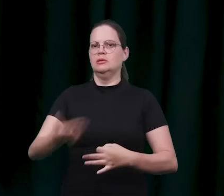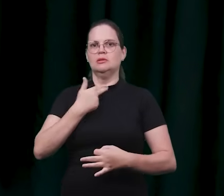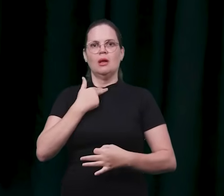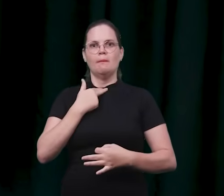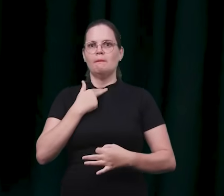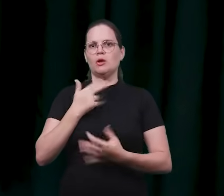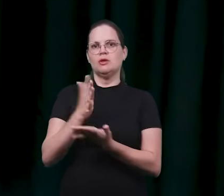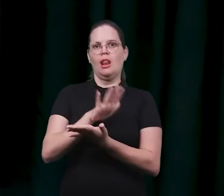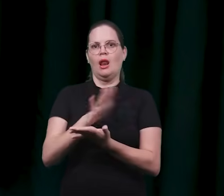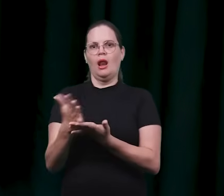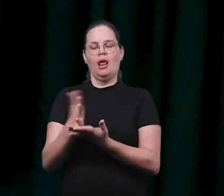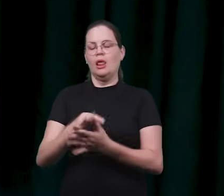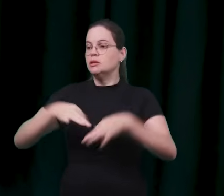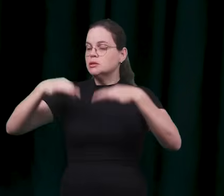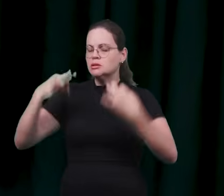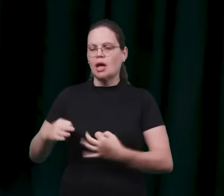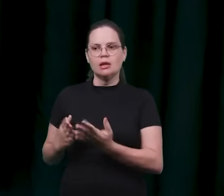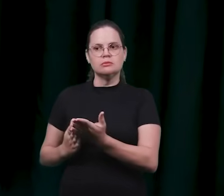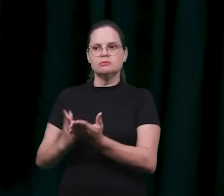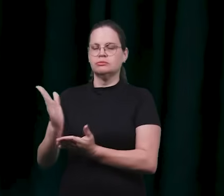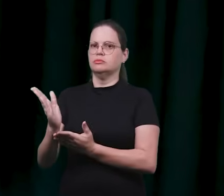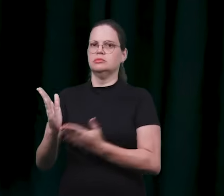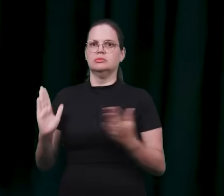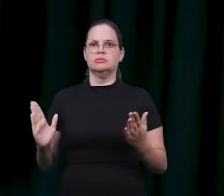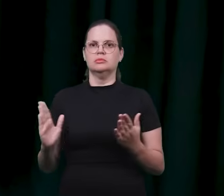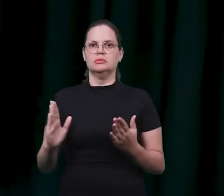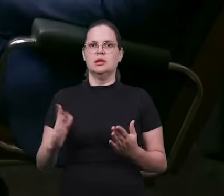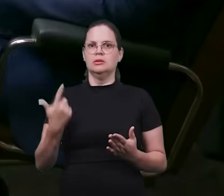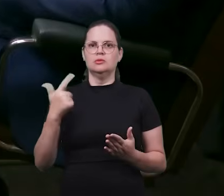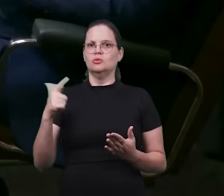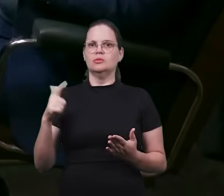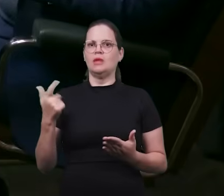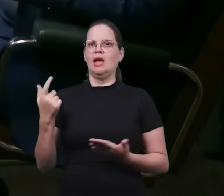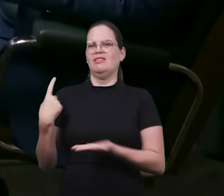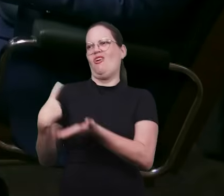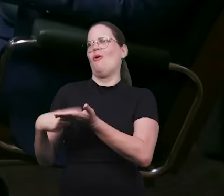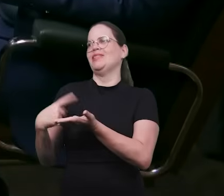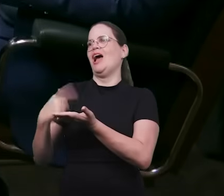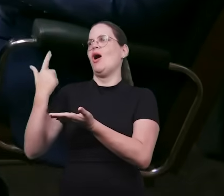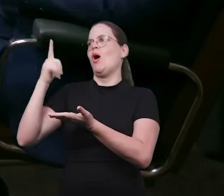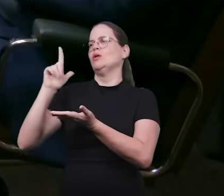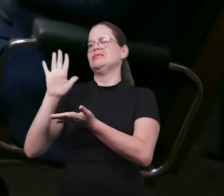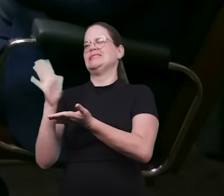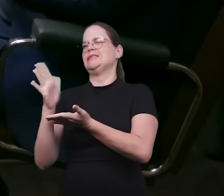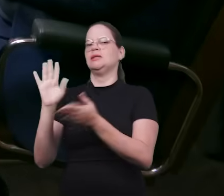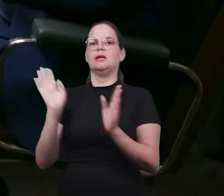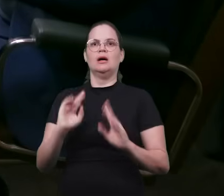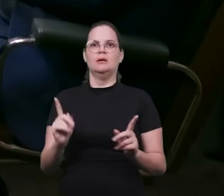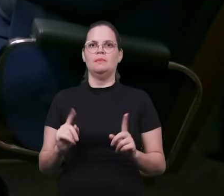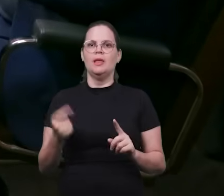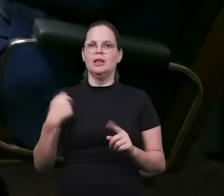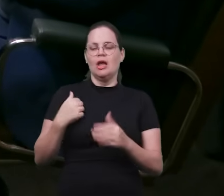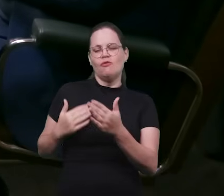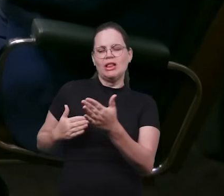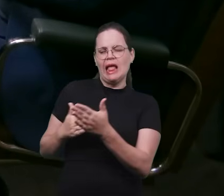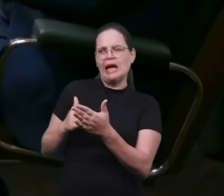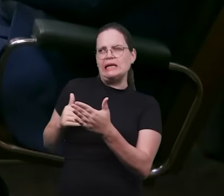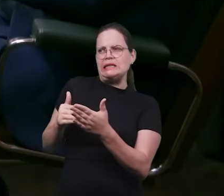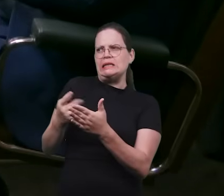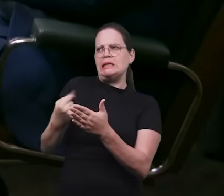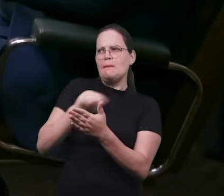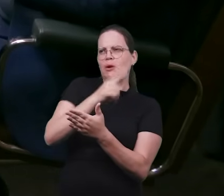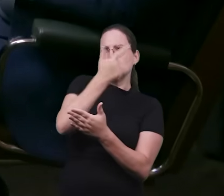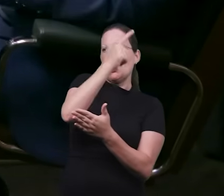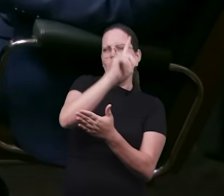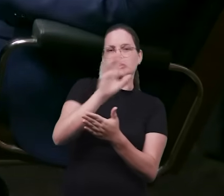pode ser parcial, ela precisa ser... Completa, né? Ela precisa ser completa. Obediência é total. Eu obedeci até aqui, mas aqui eu acho que vou fazer